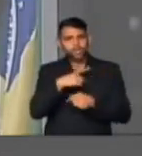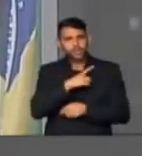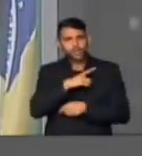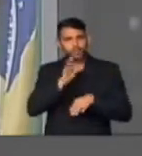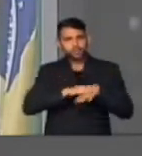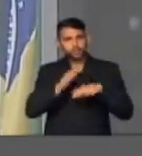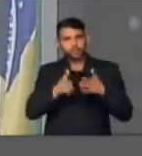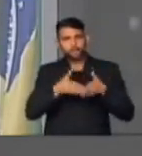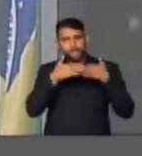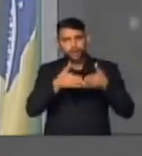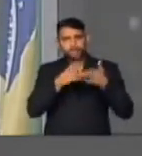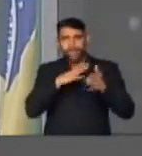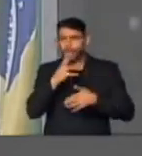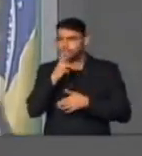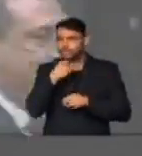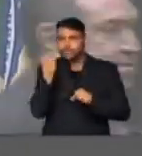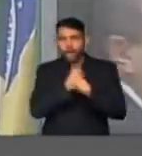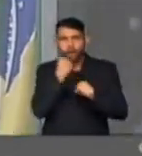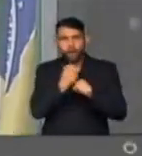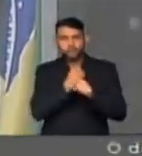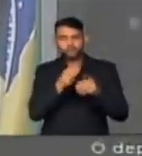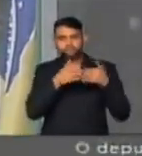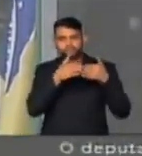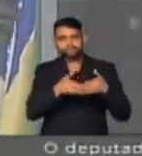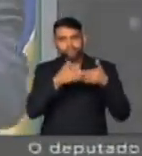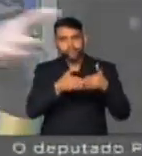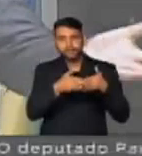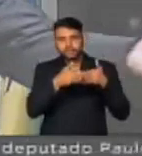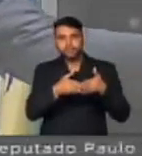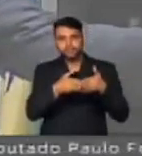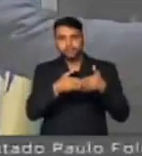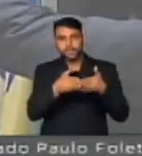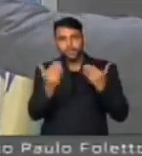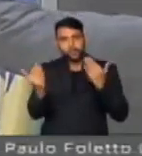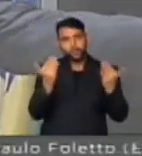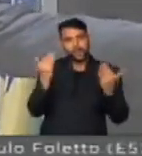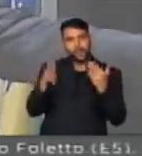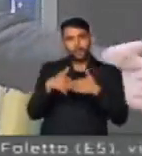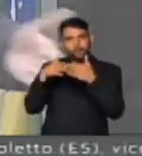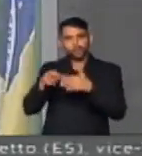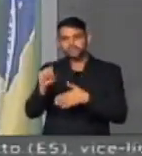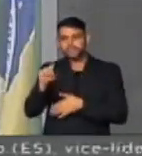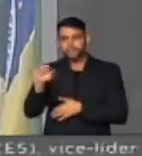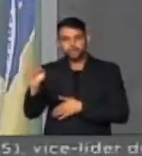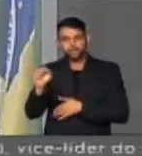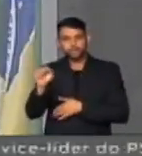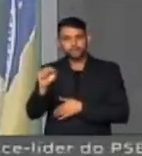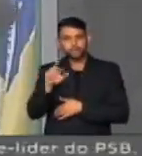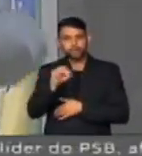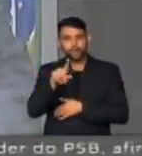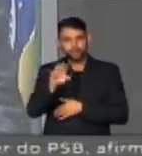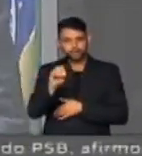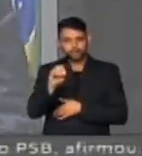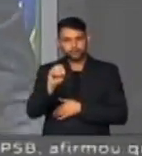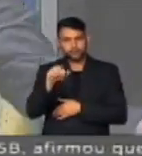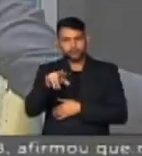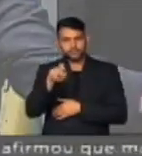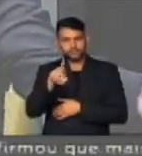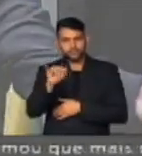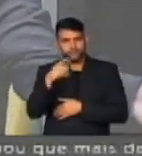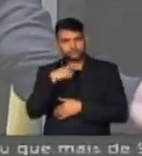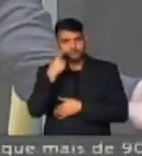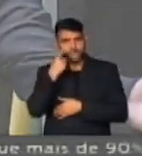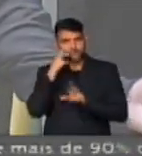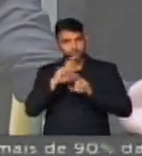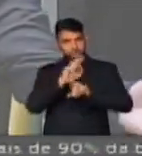dos portos mais atrasados da política portuária do mundo, basta comparar o Porto de Santos com Rotterdam, com Amsterdã. Vejam